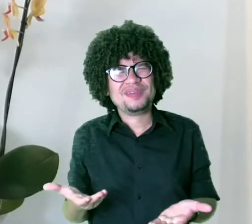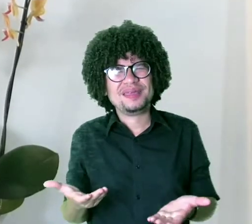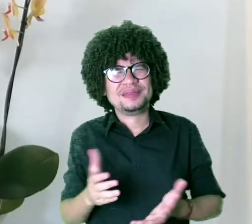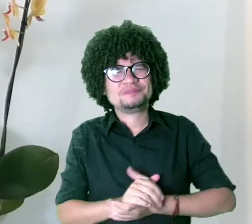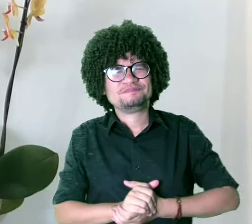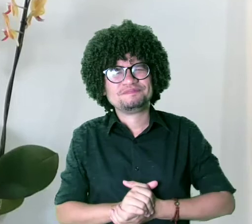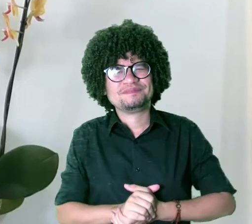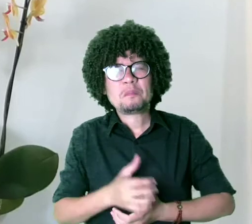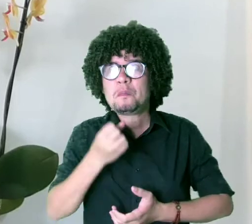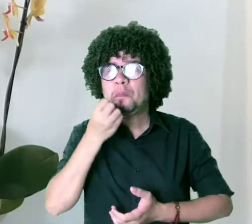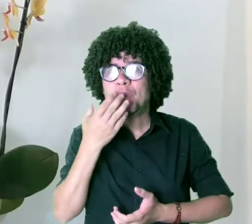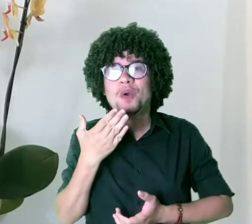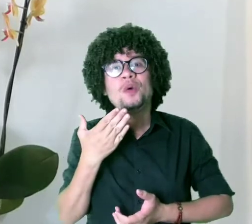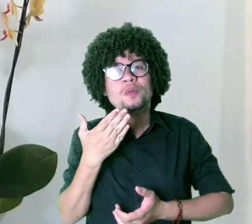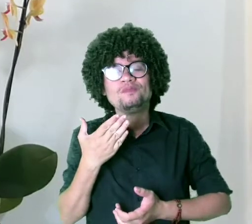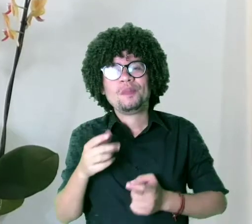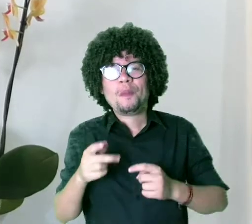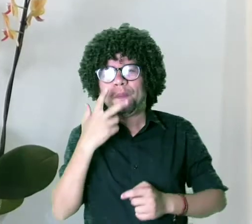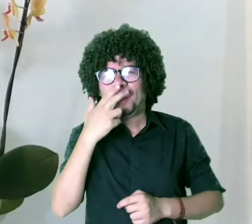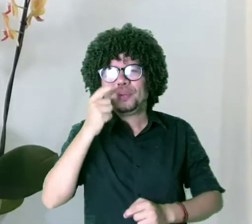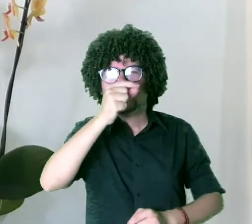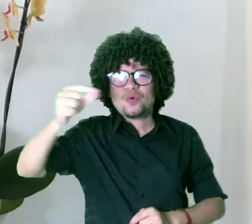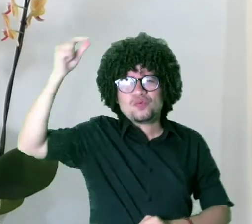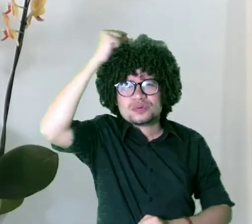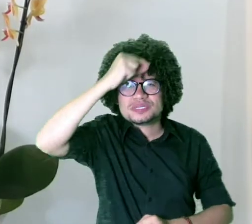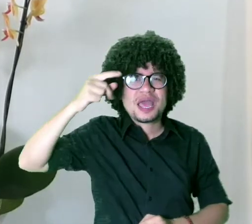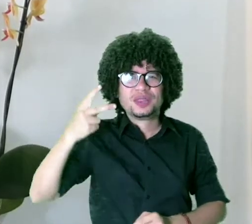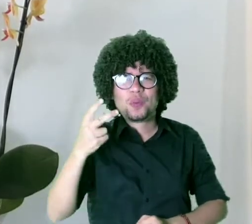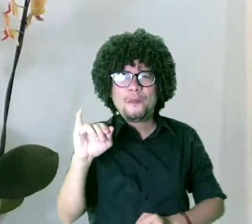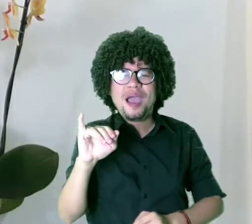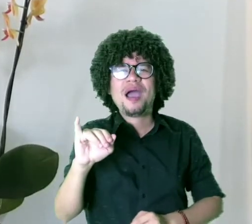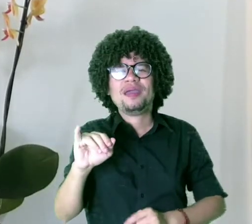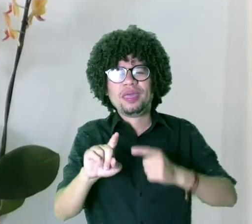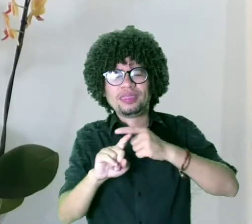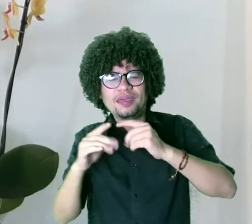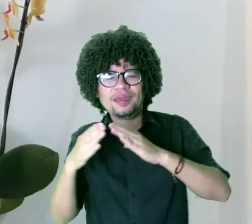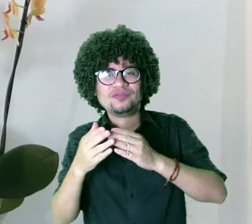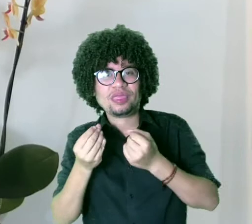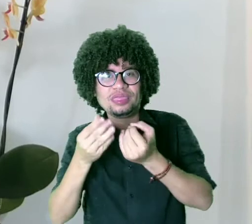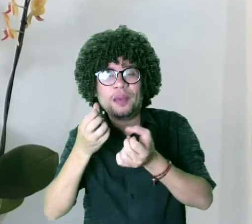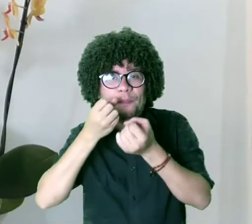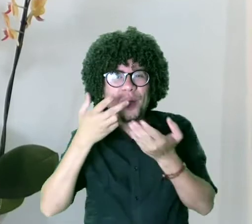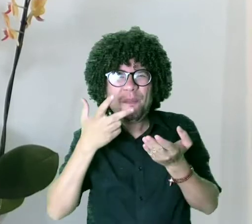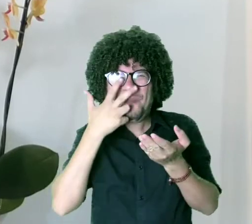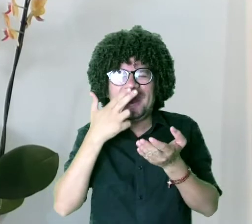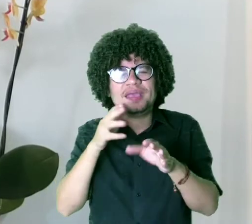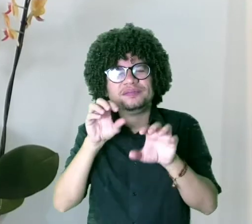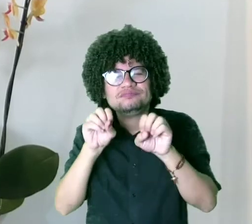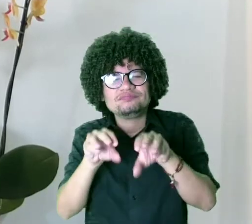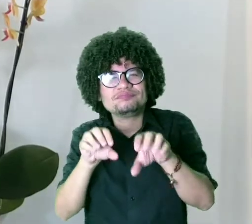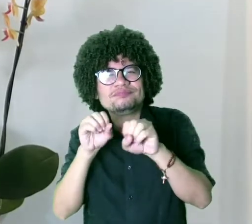Igreja. E já é a alegria, já é o ensinamento da Virgem